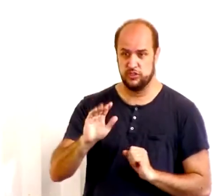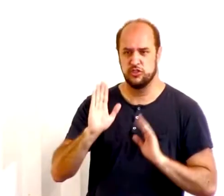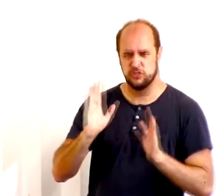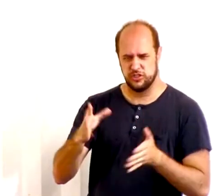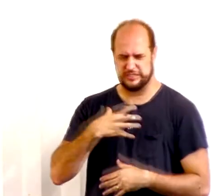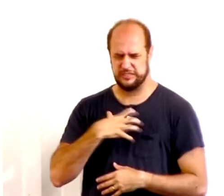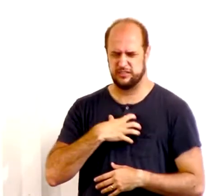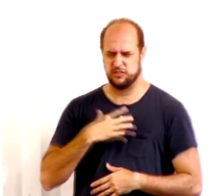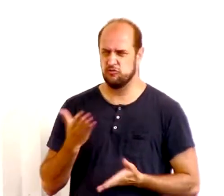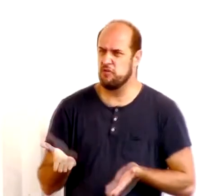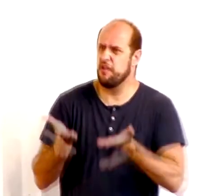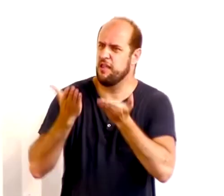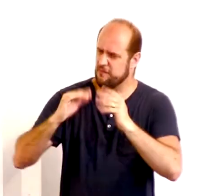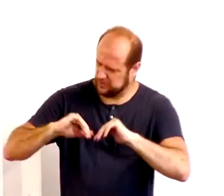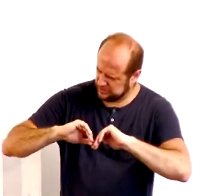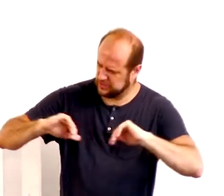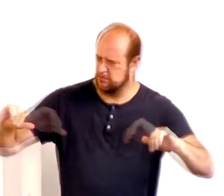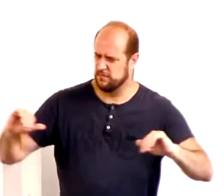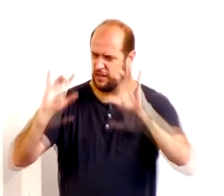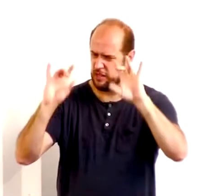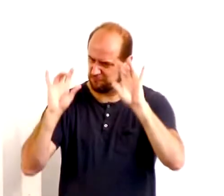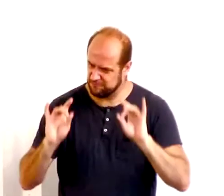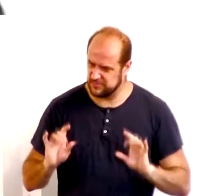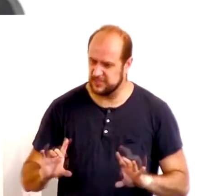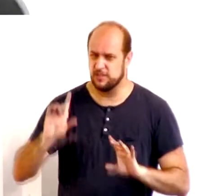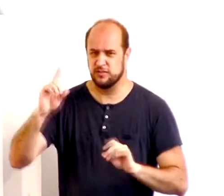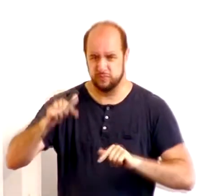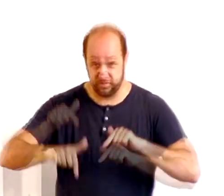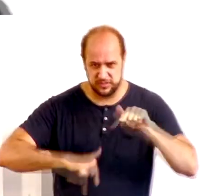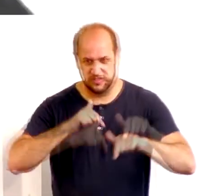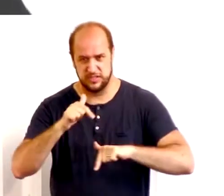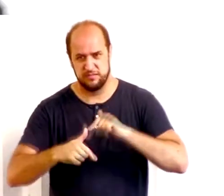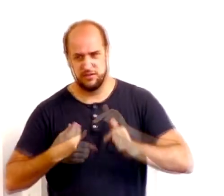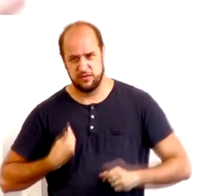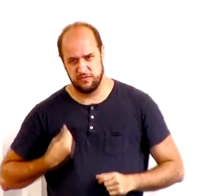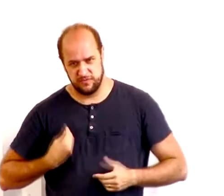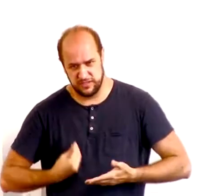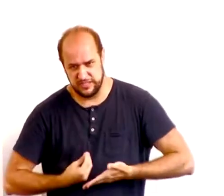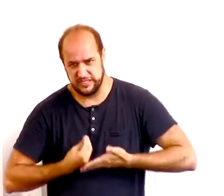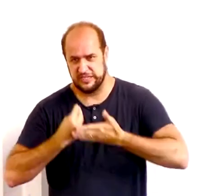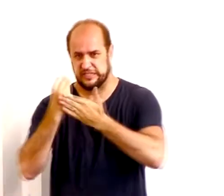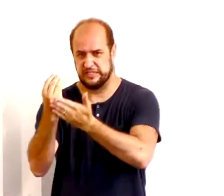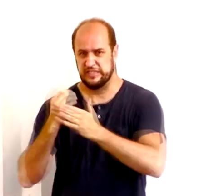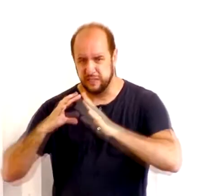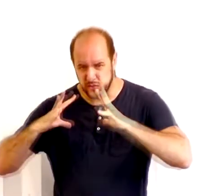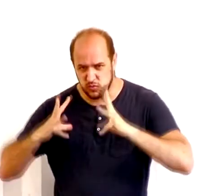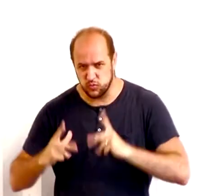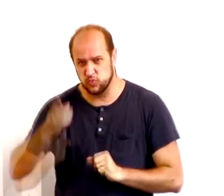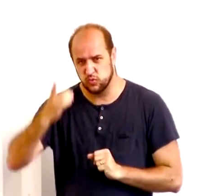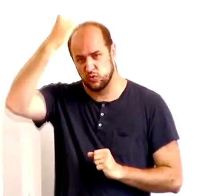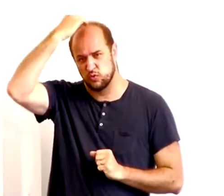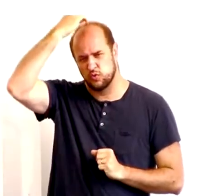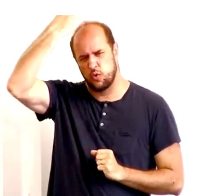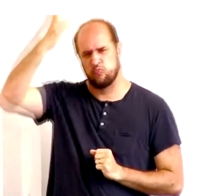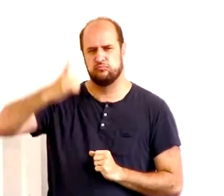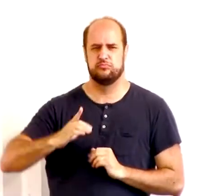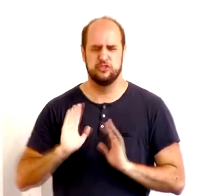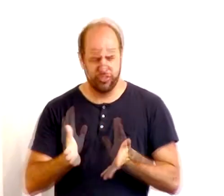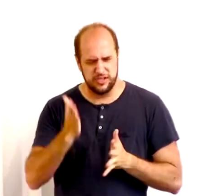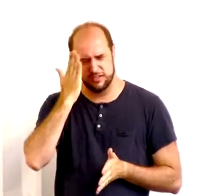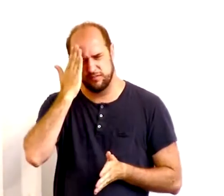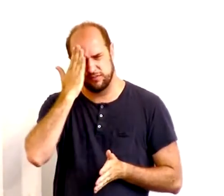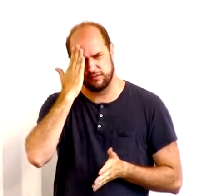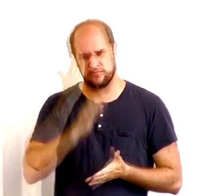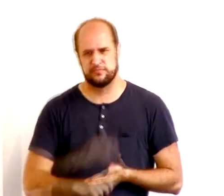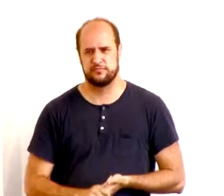elevado, separado, comprado, não tem outra coisa a fazer a não ser entregar, consagrar seus dons, seus talentos. Eu